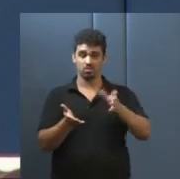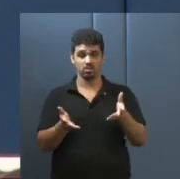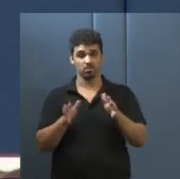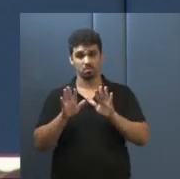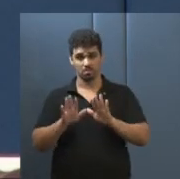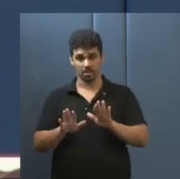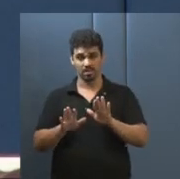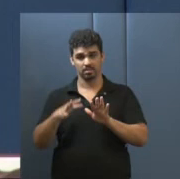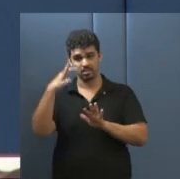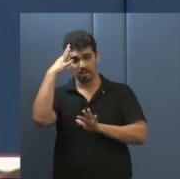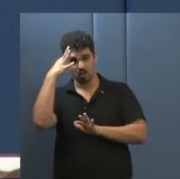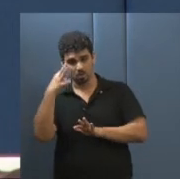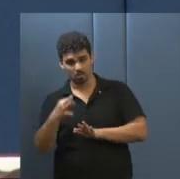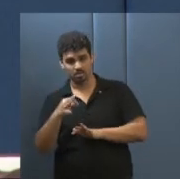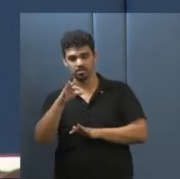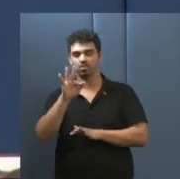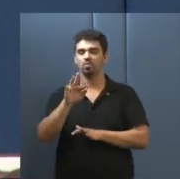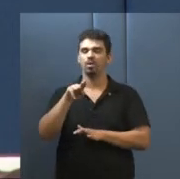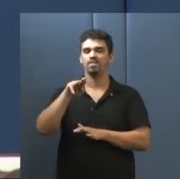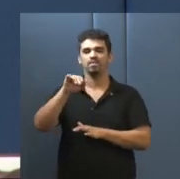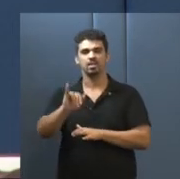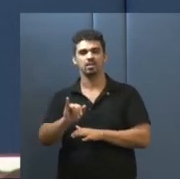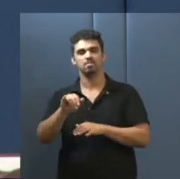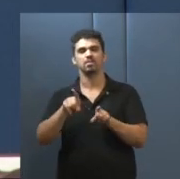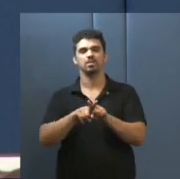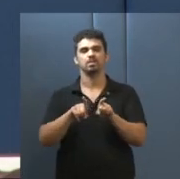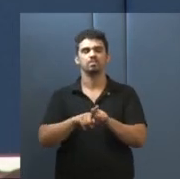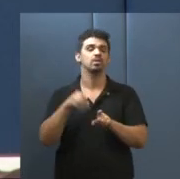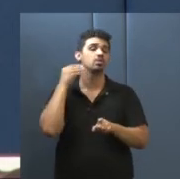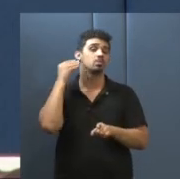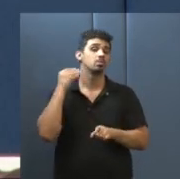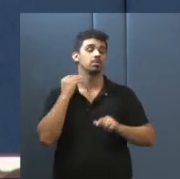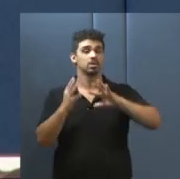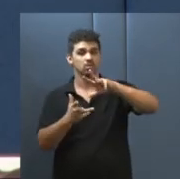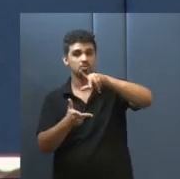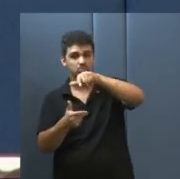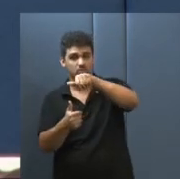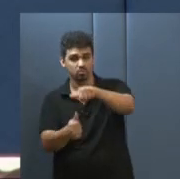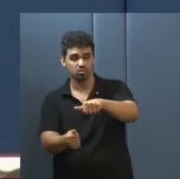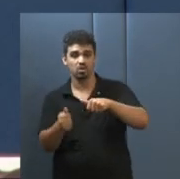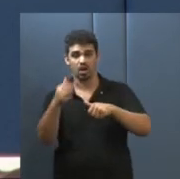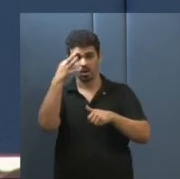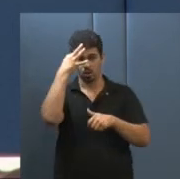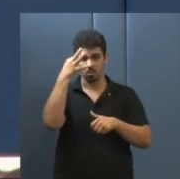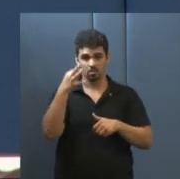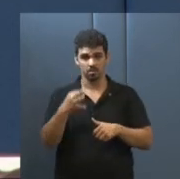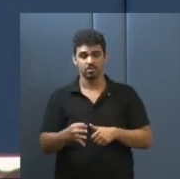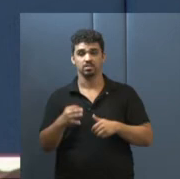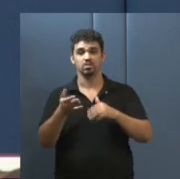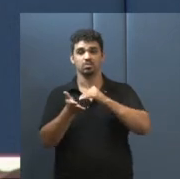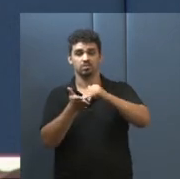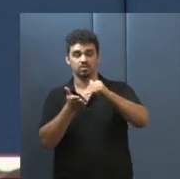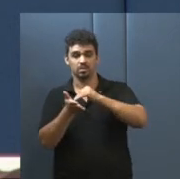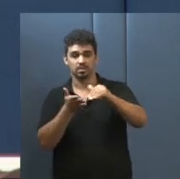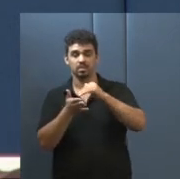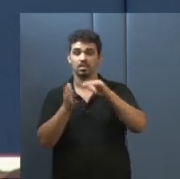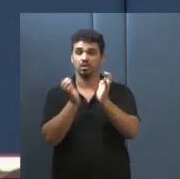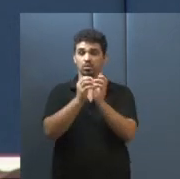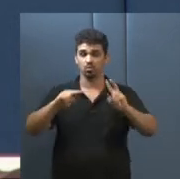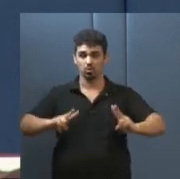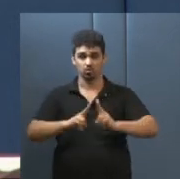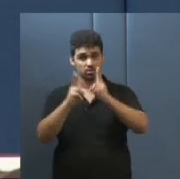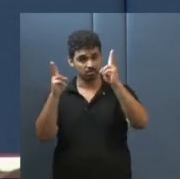é compreensão do FMI, é compreensão do Banco Mundial, é compreensão do secretariado do Clube de Paris,